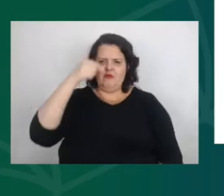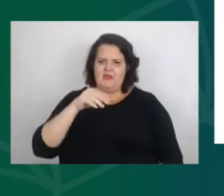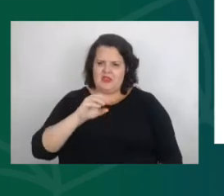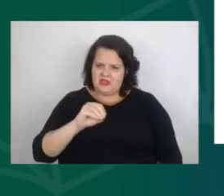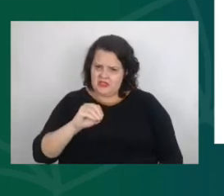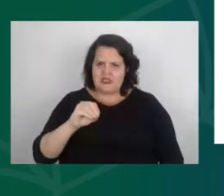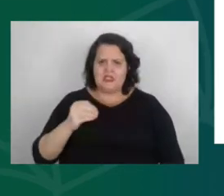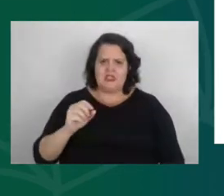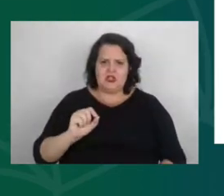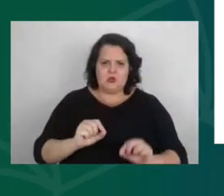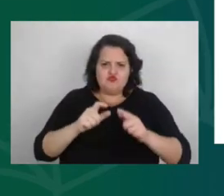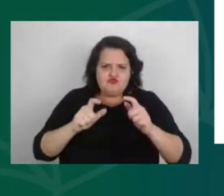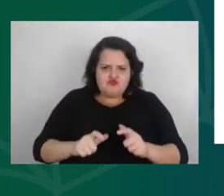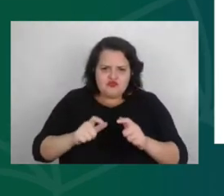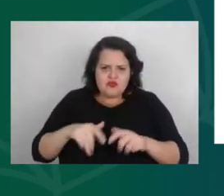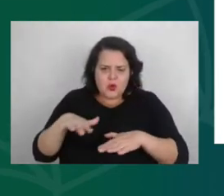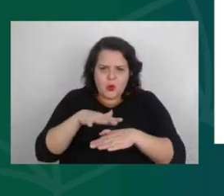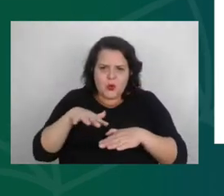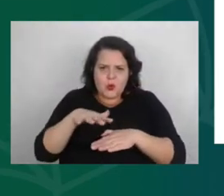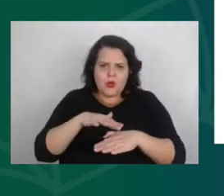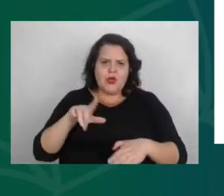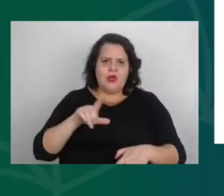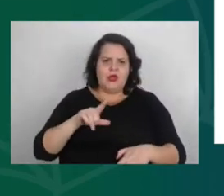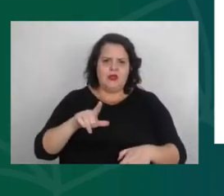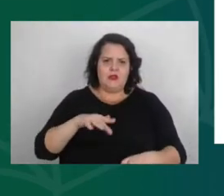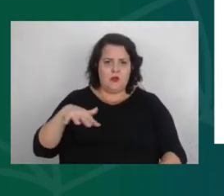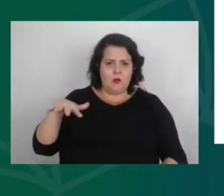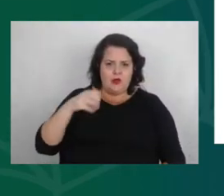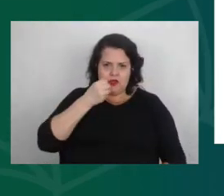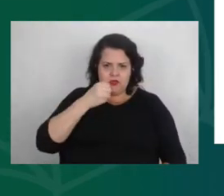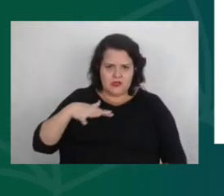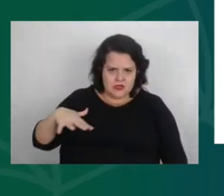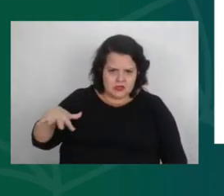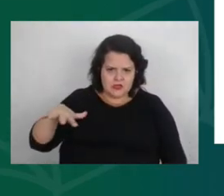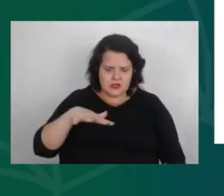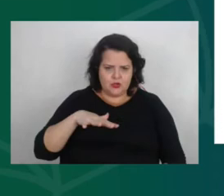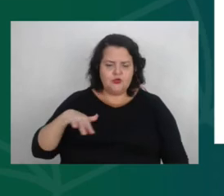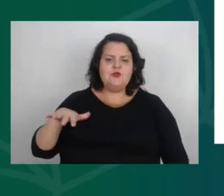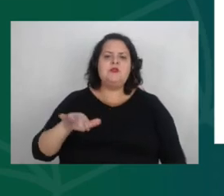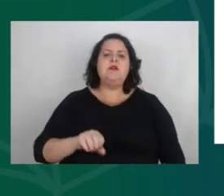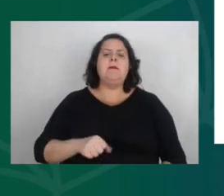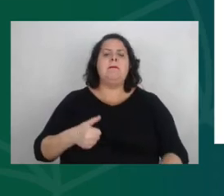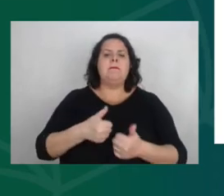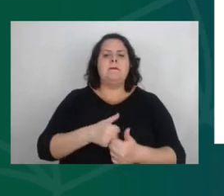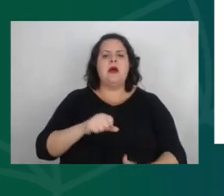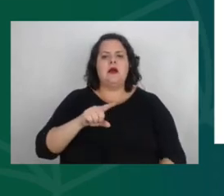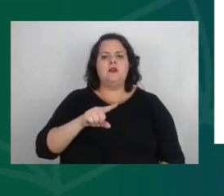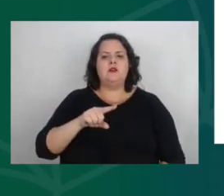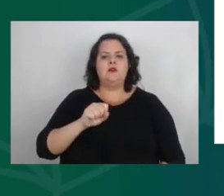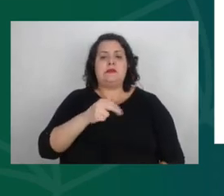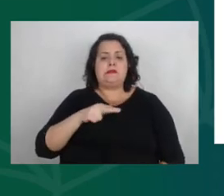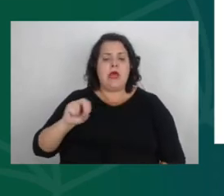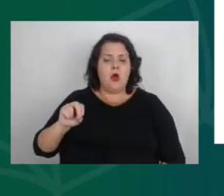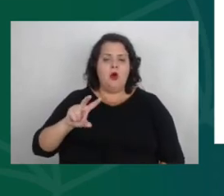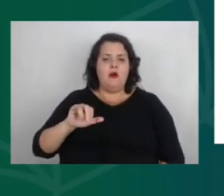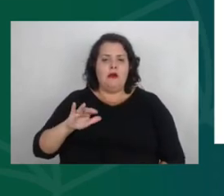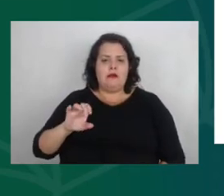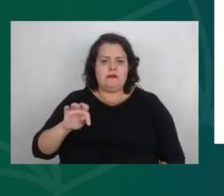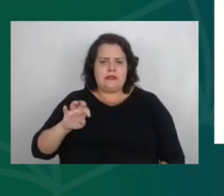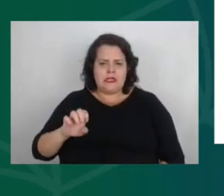ali à face oeste da ilha de Santo São Vicente, né? E onde vários poluentes ambientais